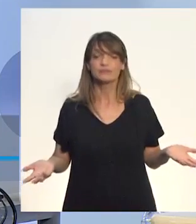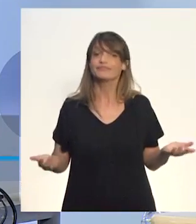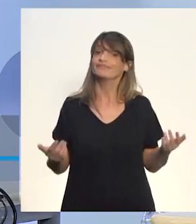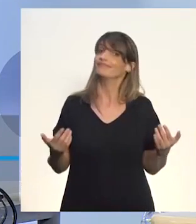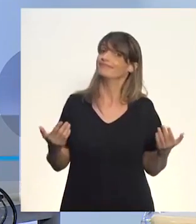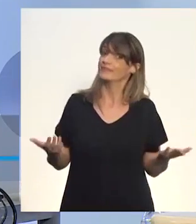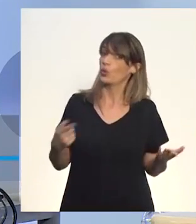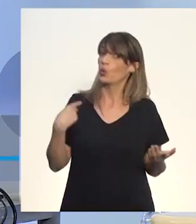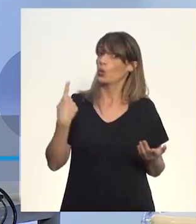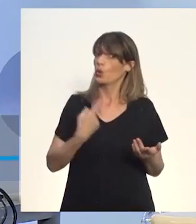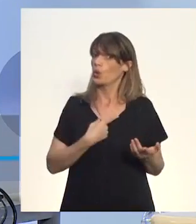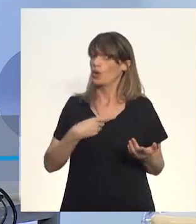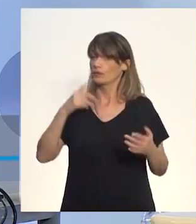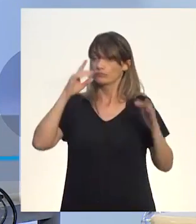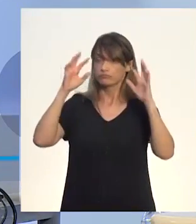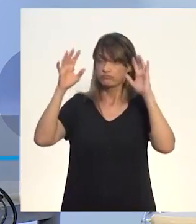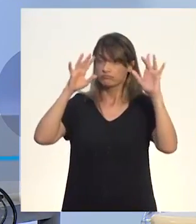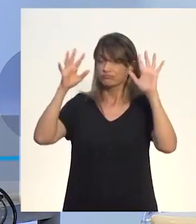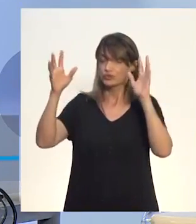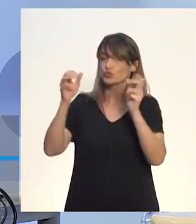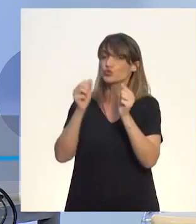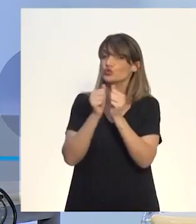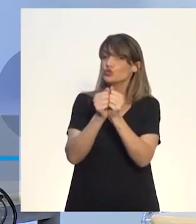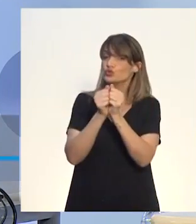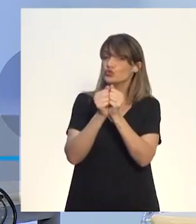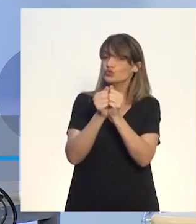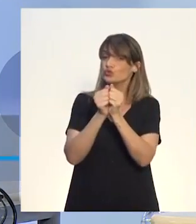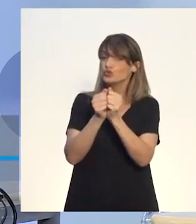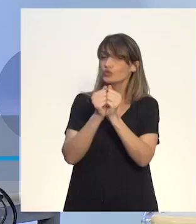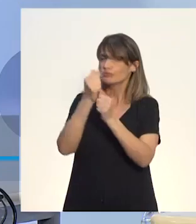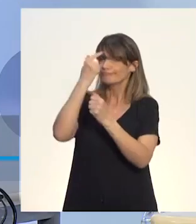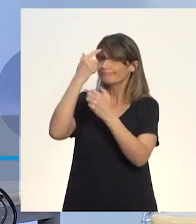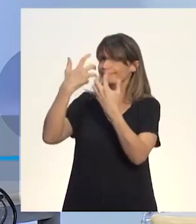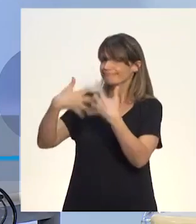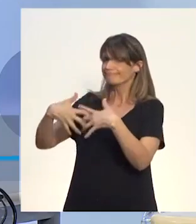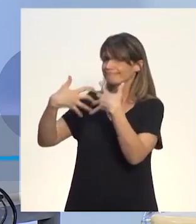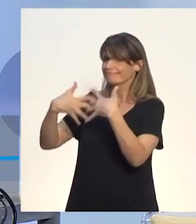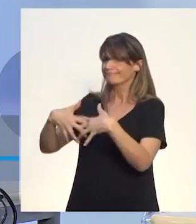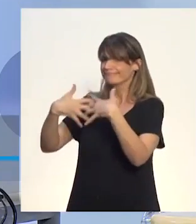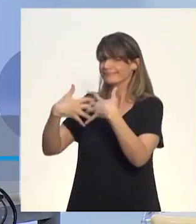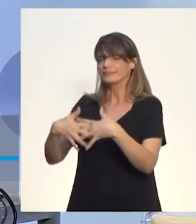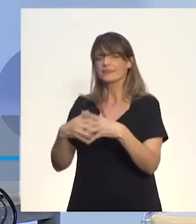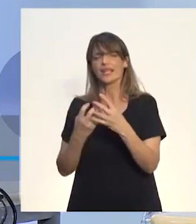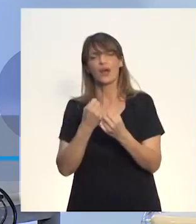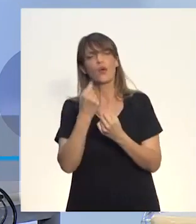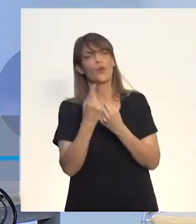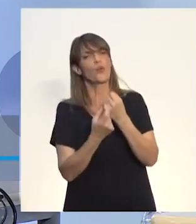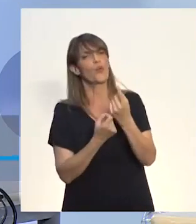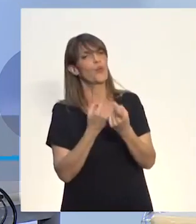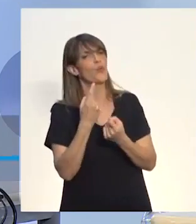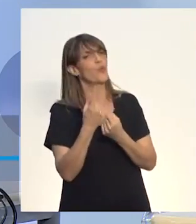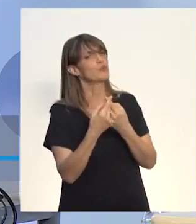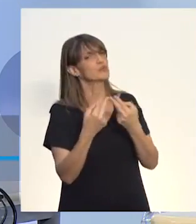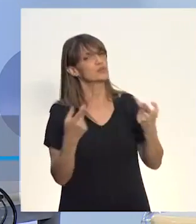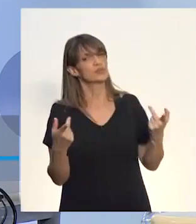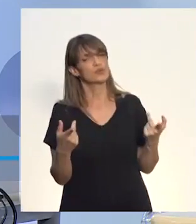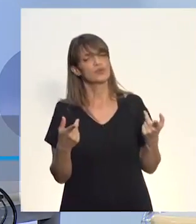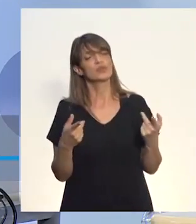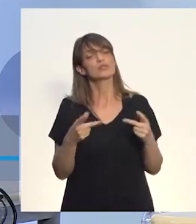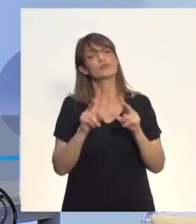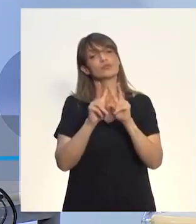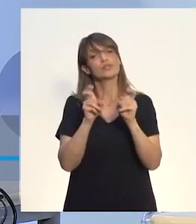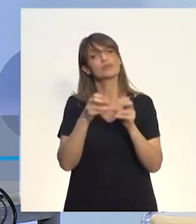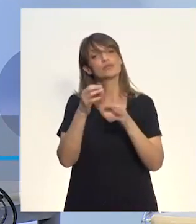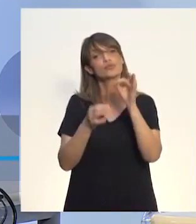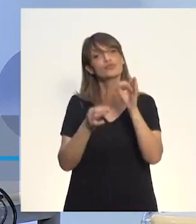construir juntos esse caminho que vai nos levar a pensar algumas coisas sobre justiça social